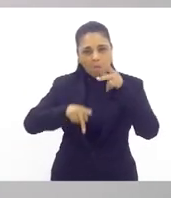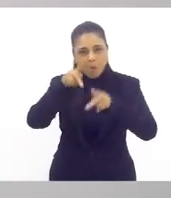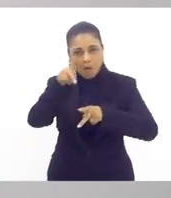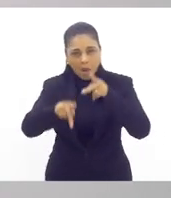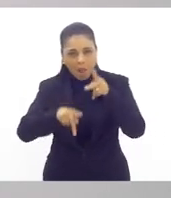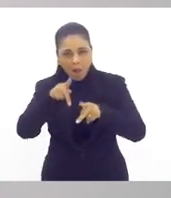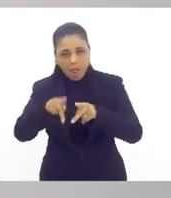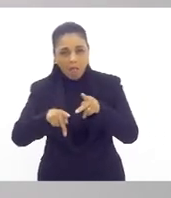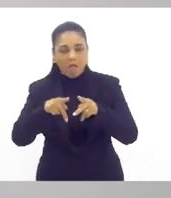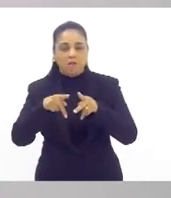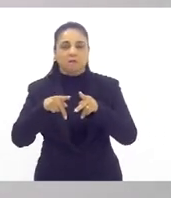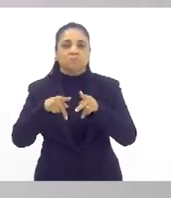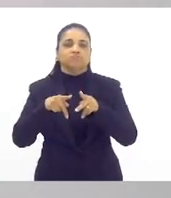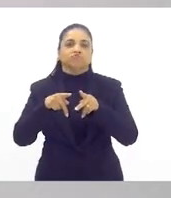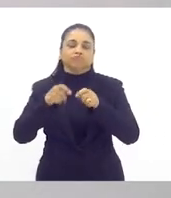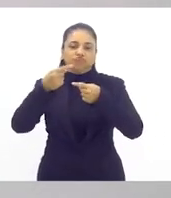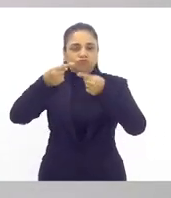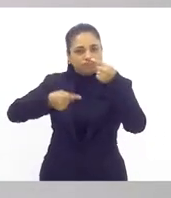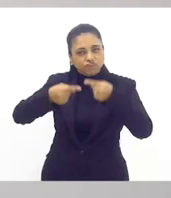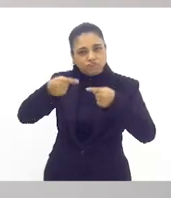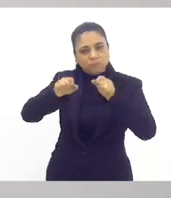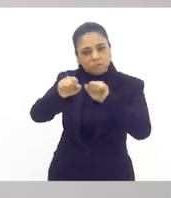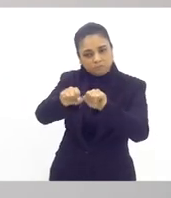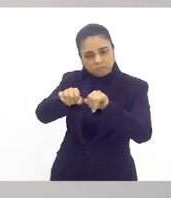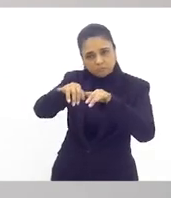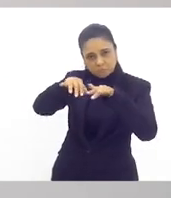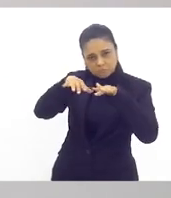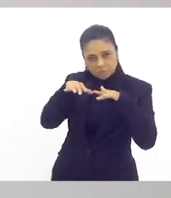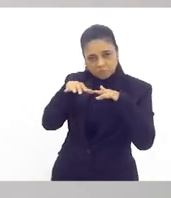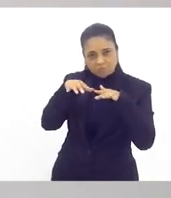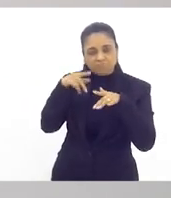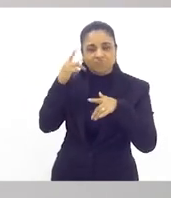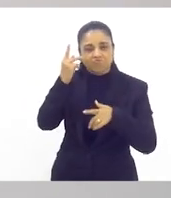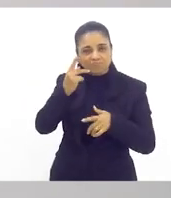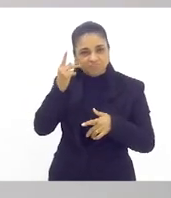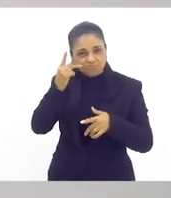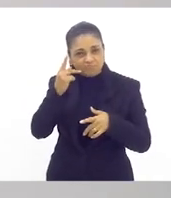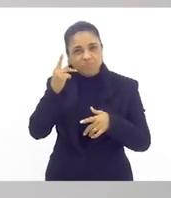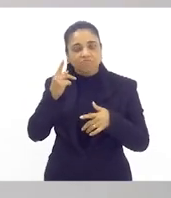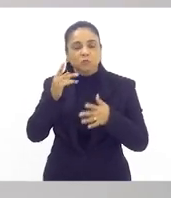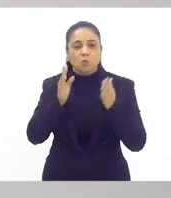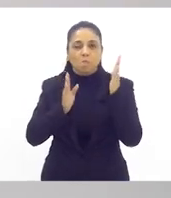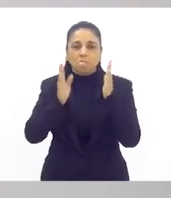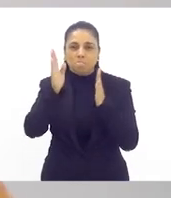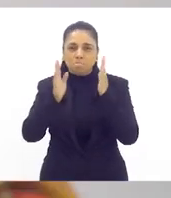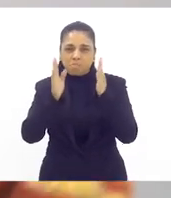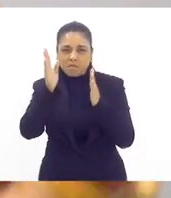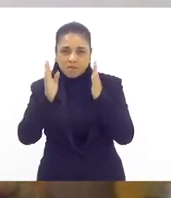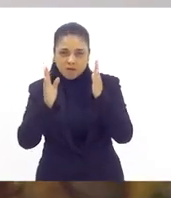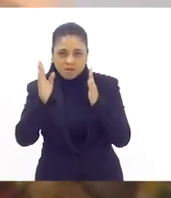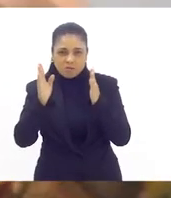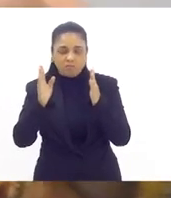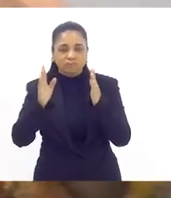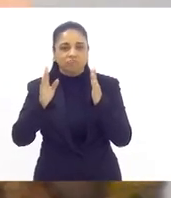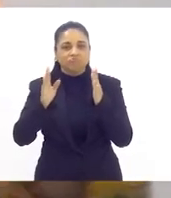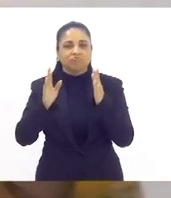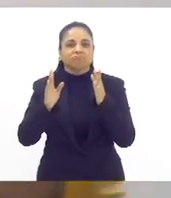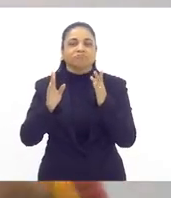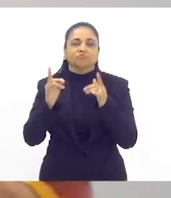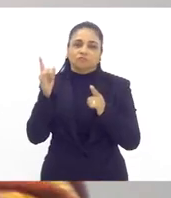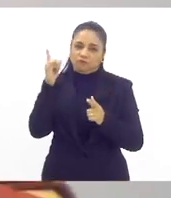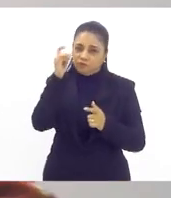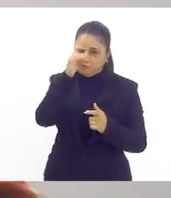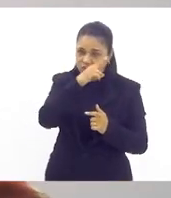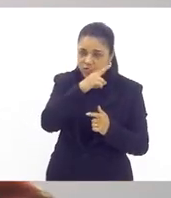Parlamento não tem tempo de muita muita diversidade então por isso se a gente multiplicar a